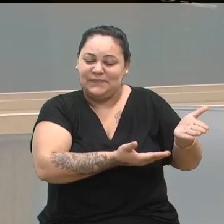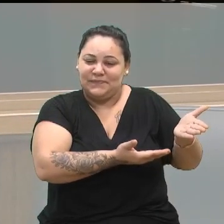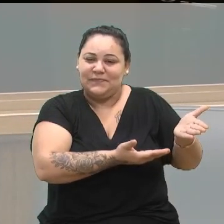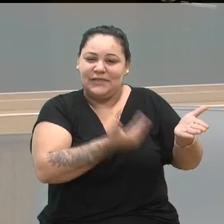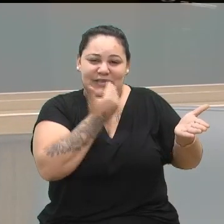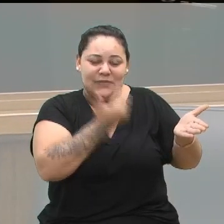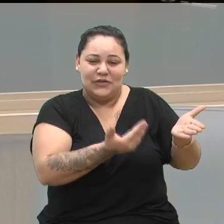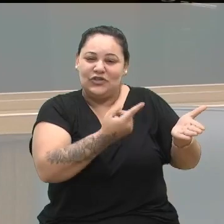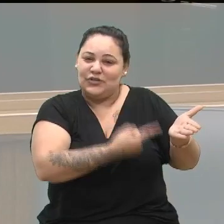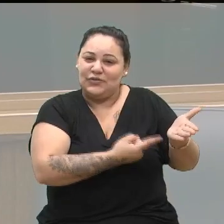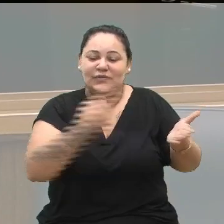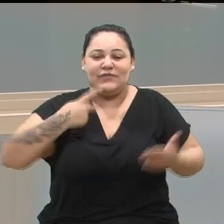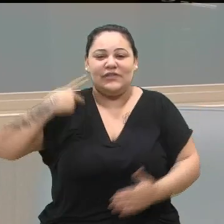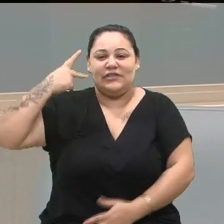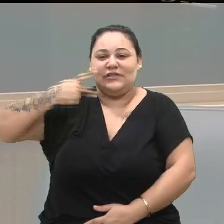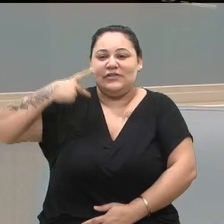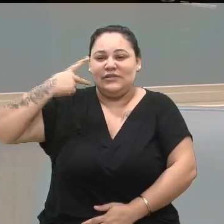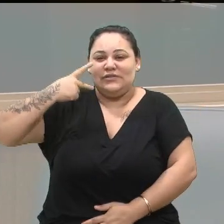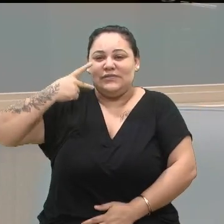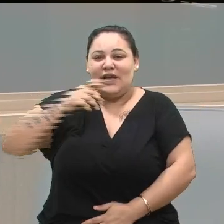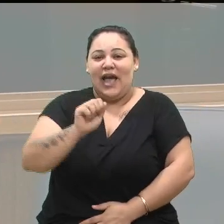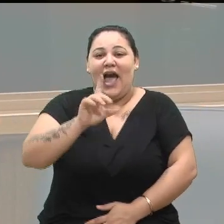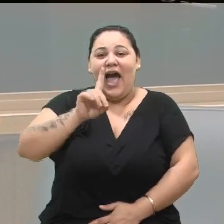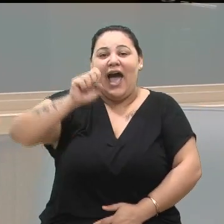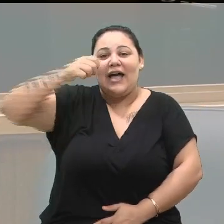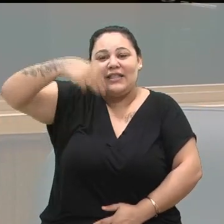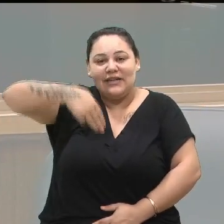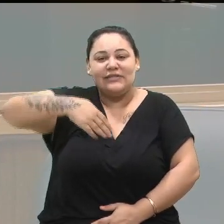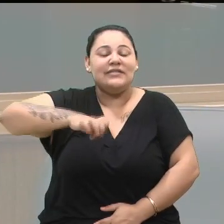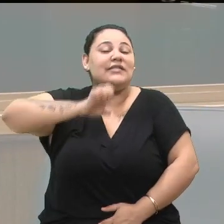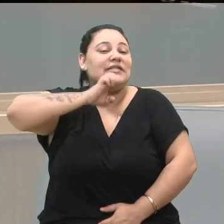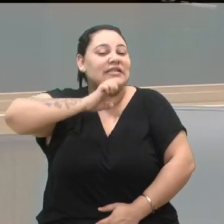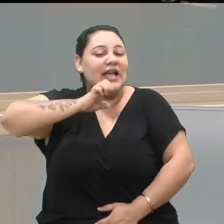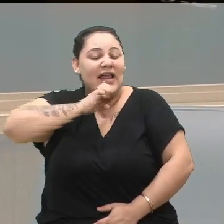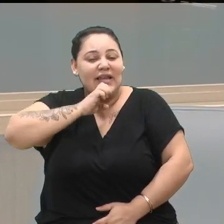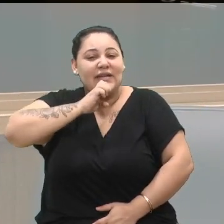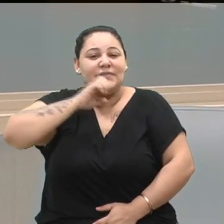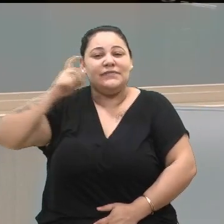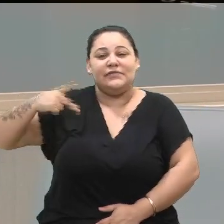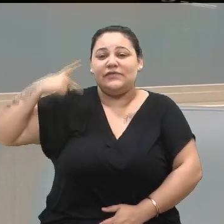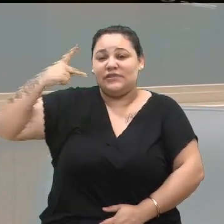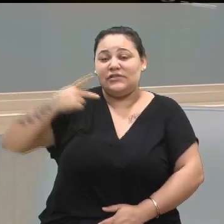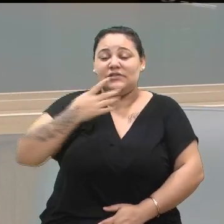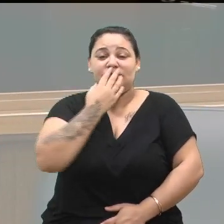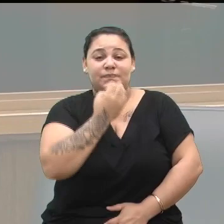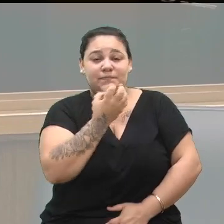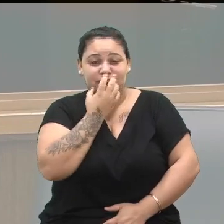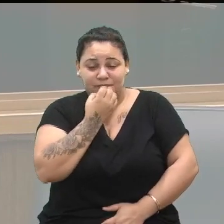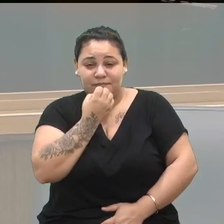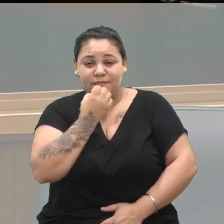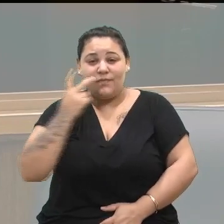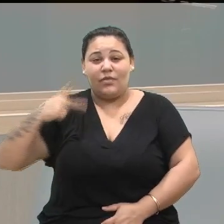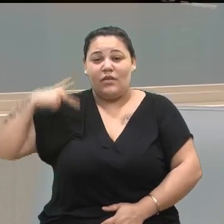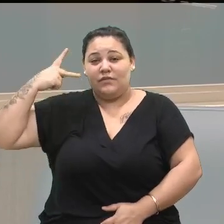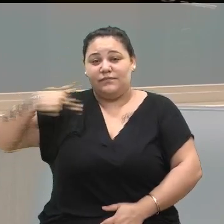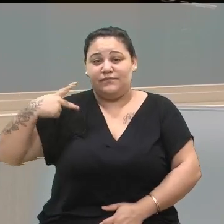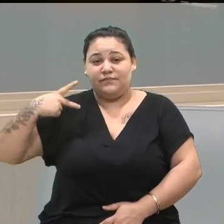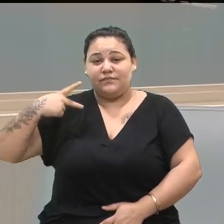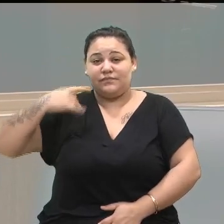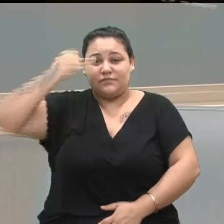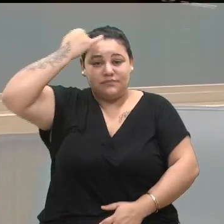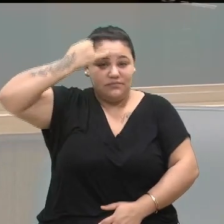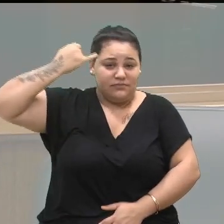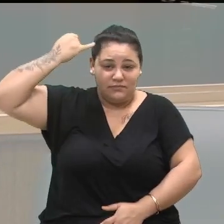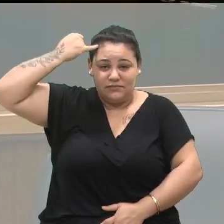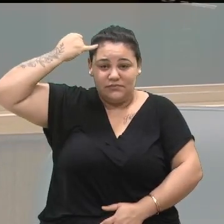requerimento vereador, então, Adam Heck, vereadora Estela Balardim, vereador Gilfredo de Camilles, vereador José